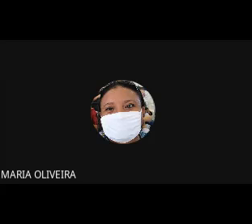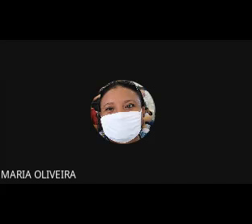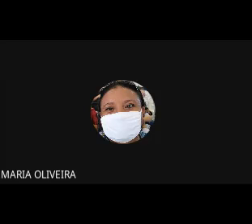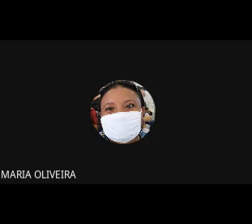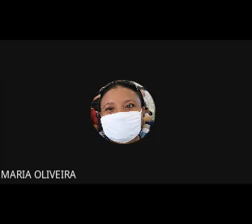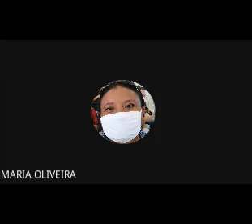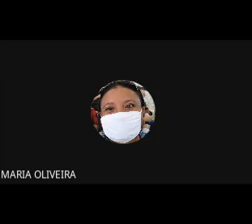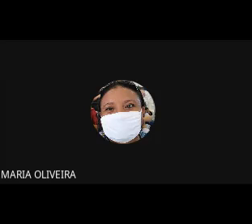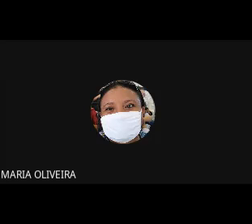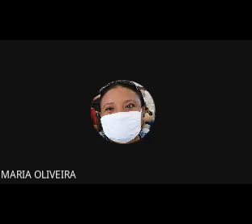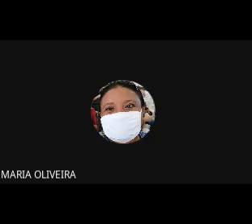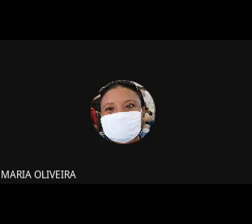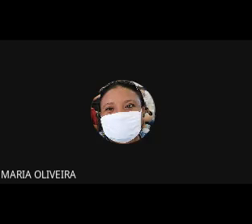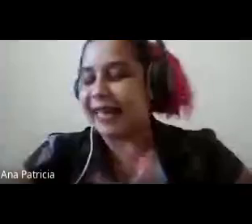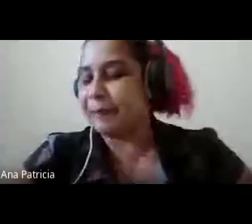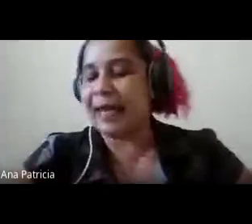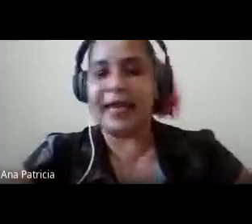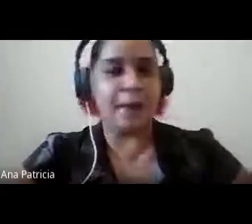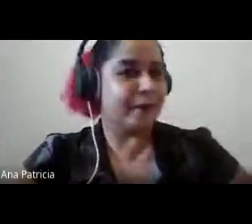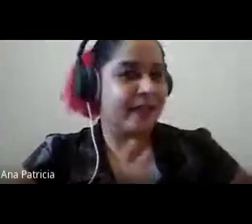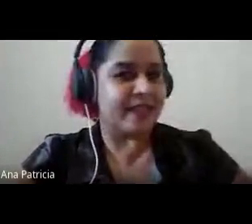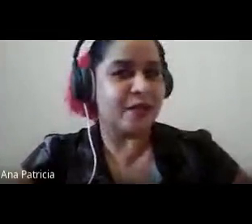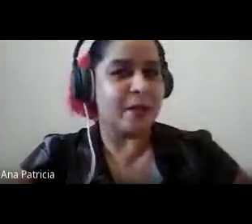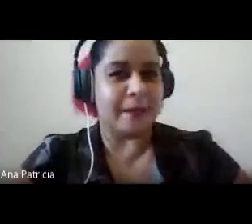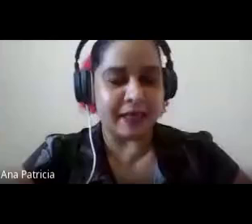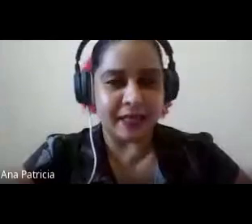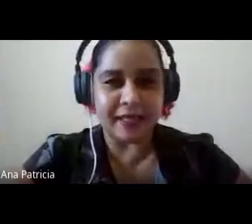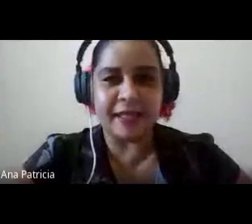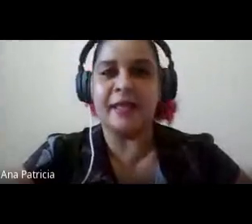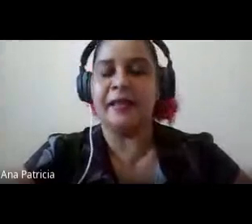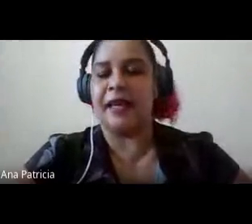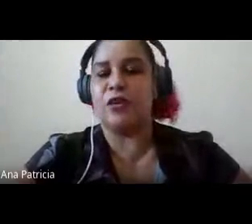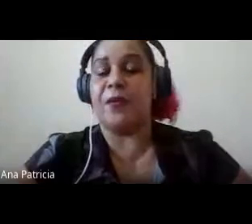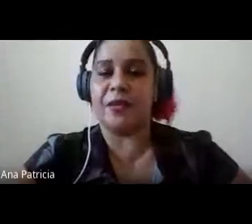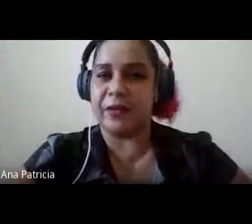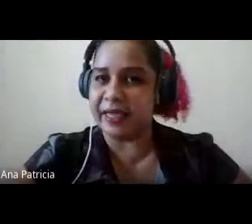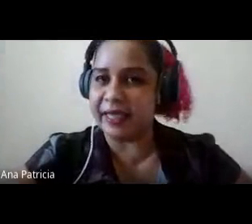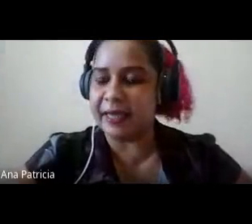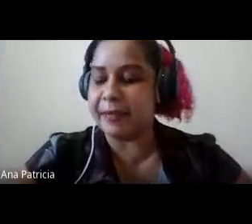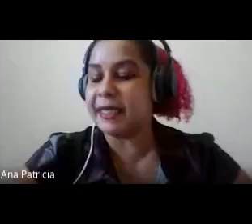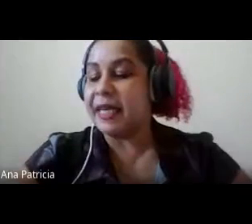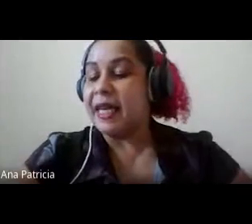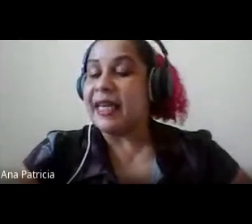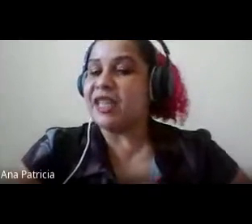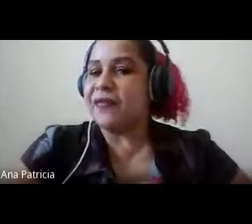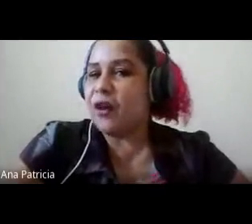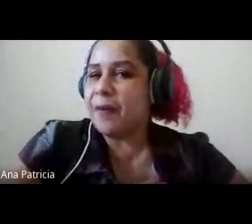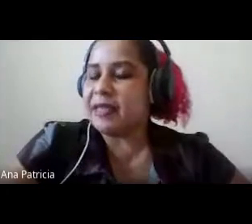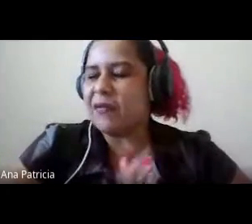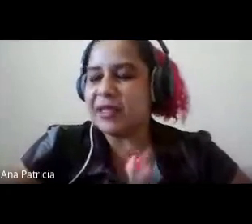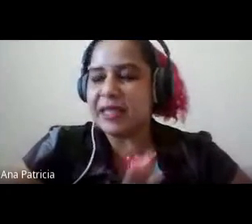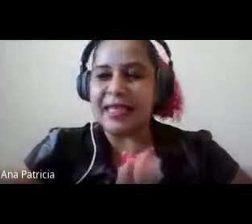Libras. Professora? Boa tarde, para quem não me conhece, sou Ana Patrícia, né? Eu sou professora de Libras, e a